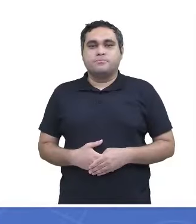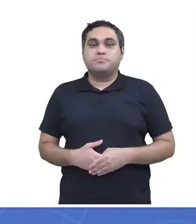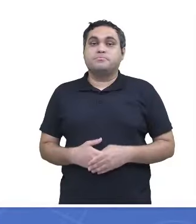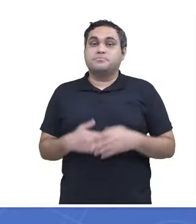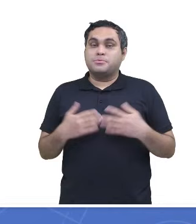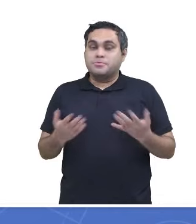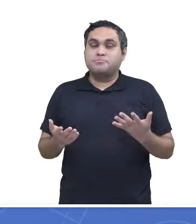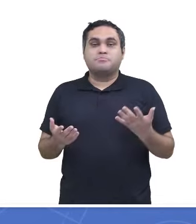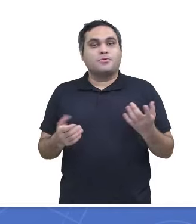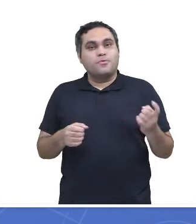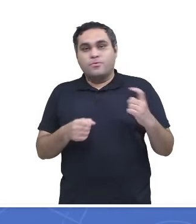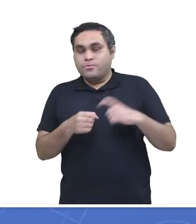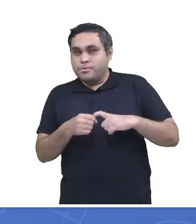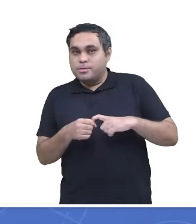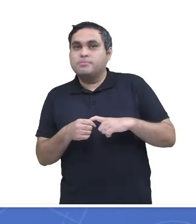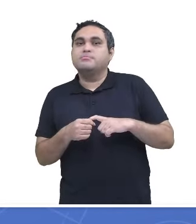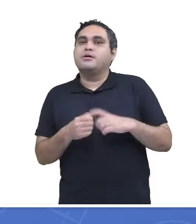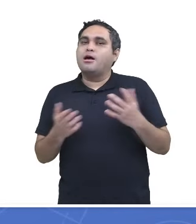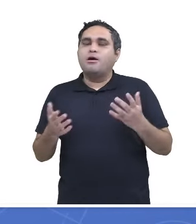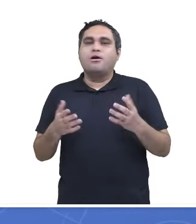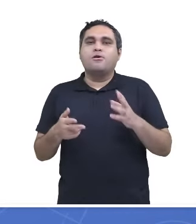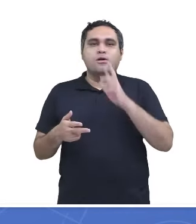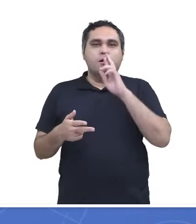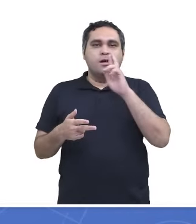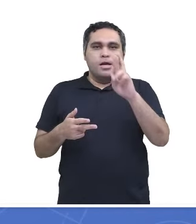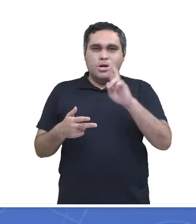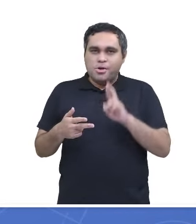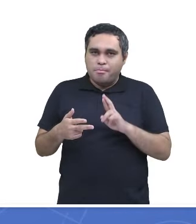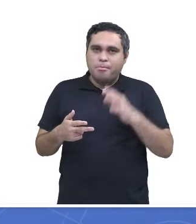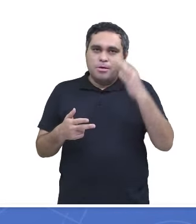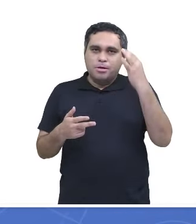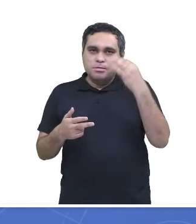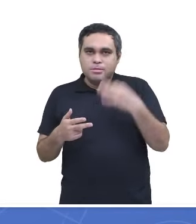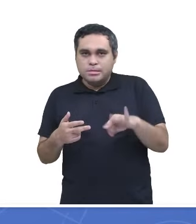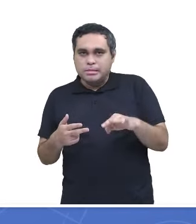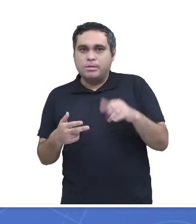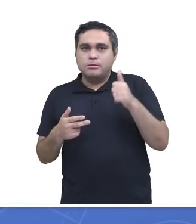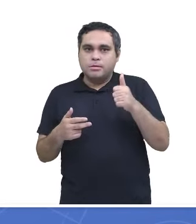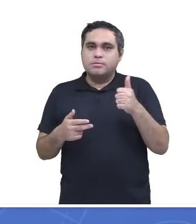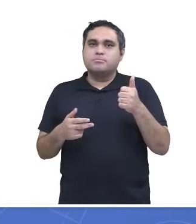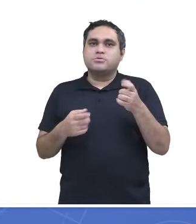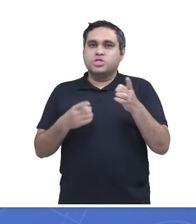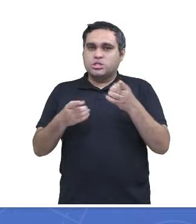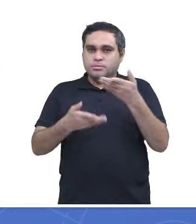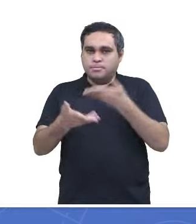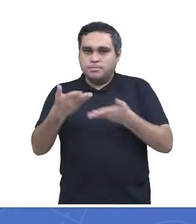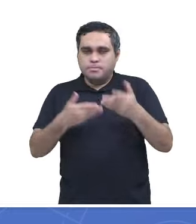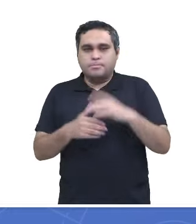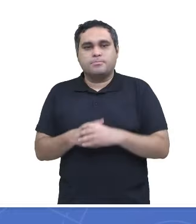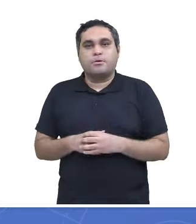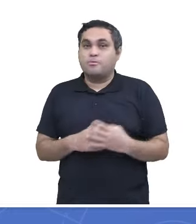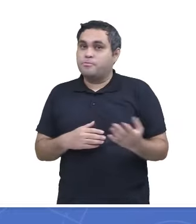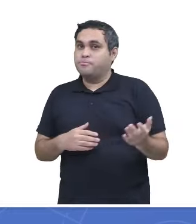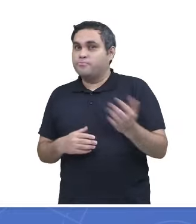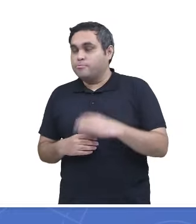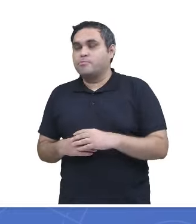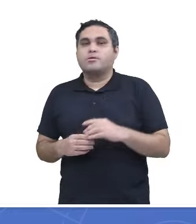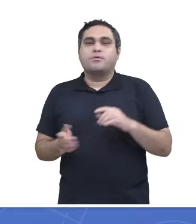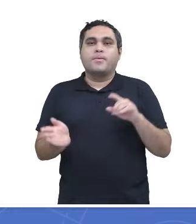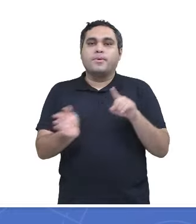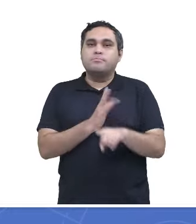Muito bem, estamos de volta e vamos fazer a correção da nossa dinâmica local interativa. Vamos lá? Então, a primeira questão, a